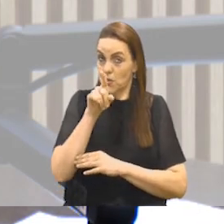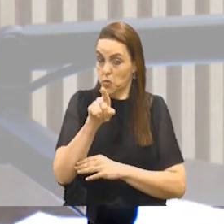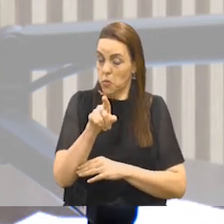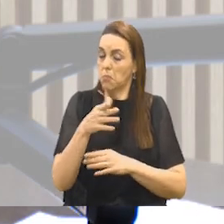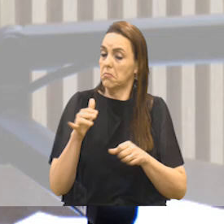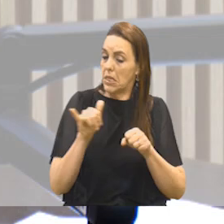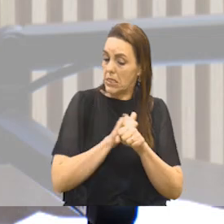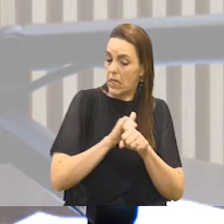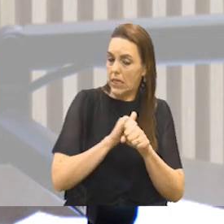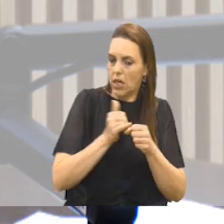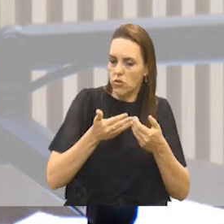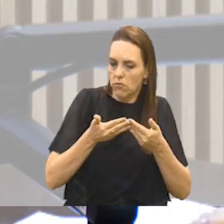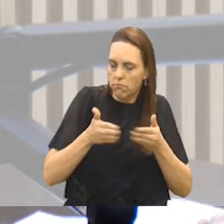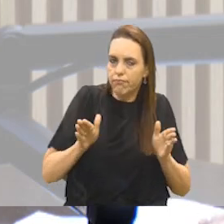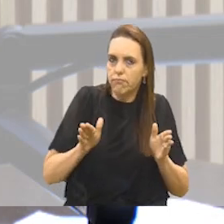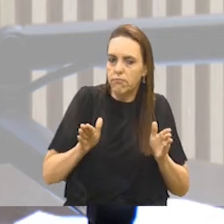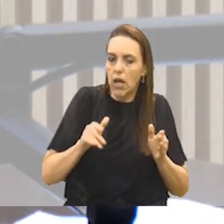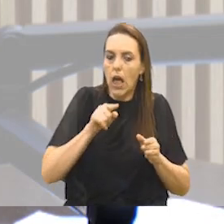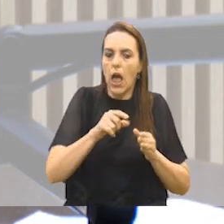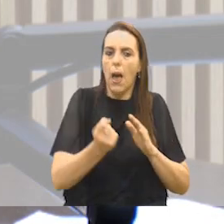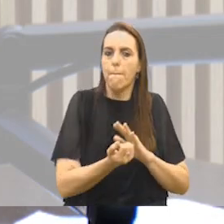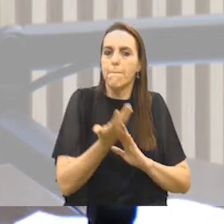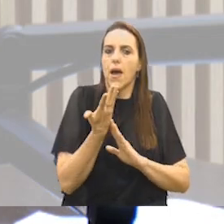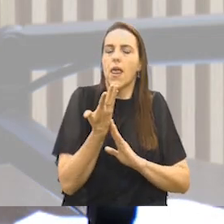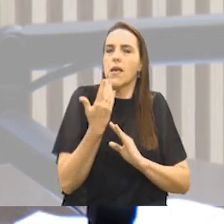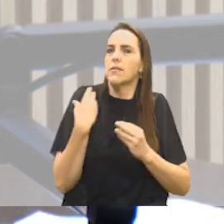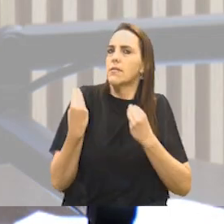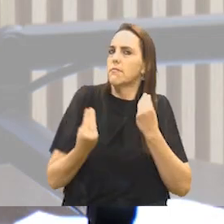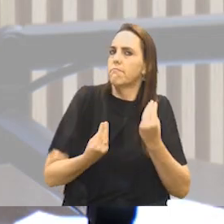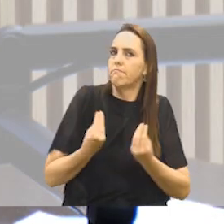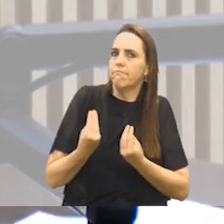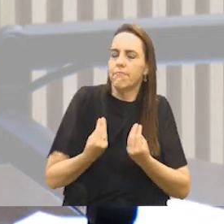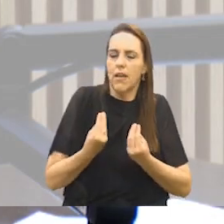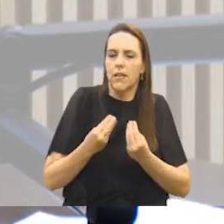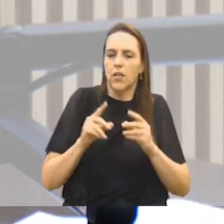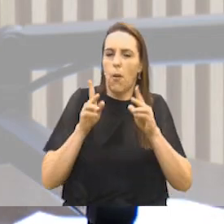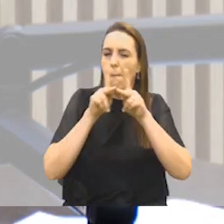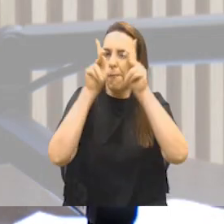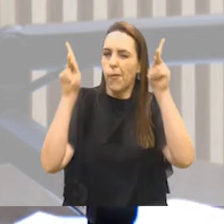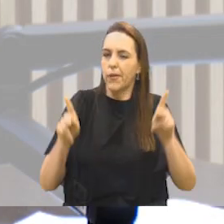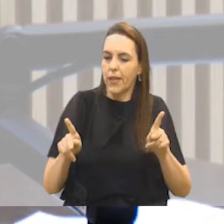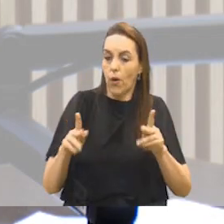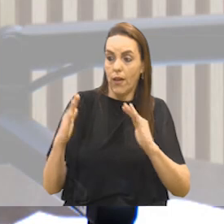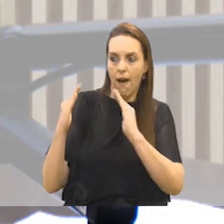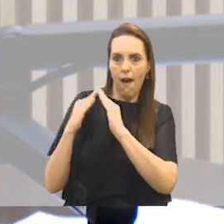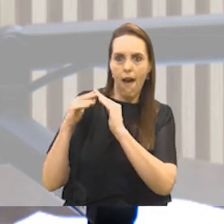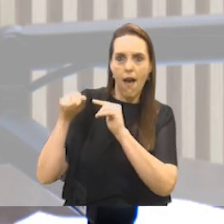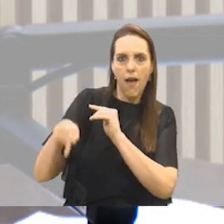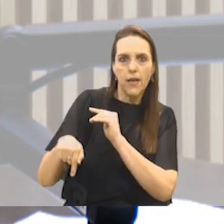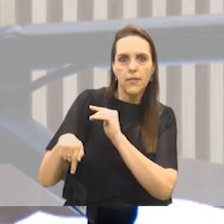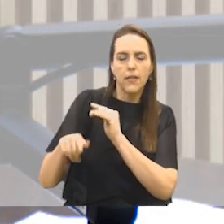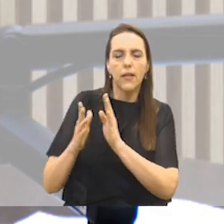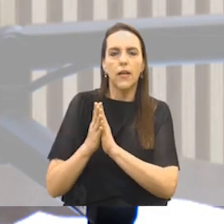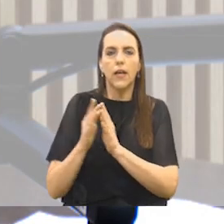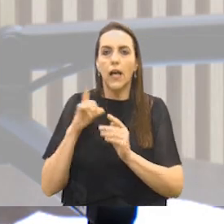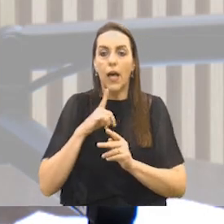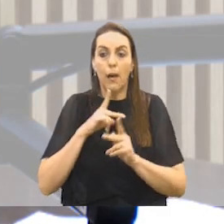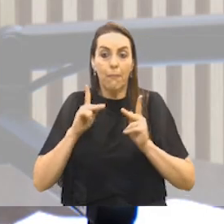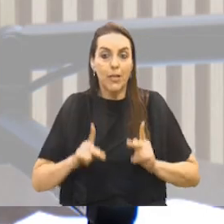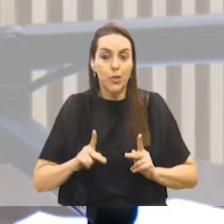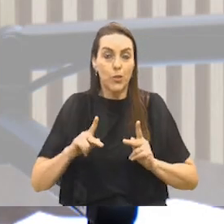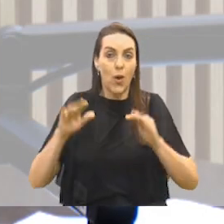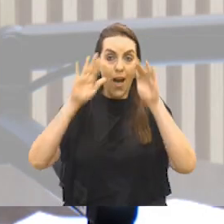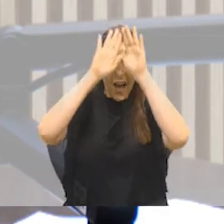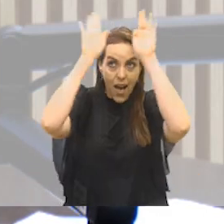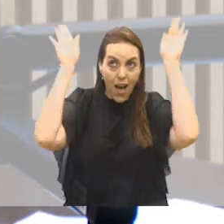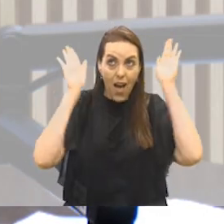às vezes tu abre uma ferramenta e aparece justamente os portais abertos na casa. Outras